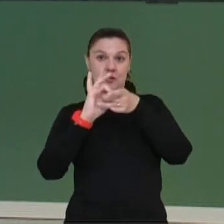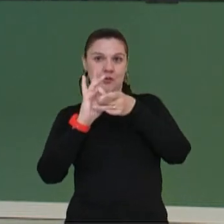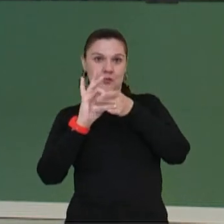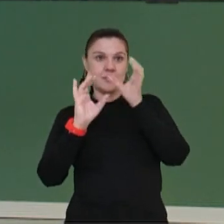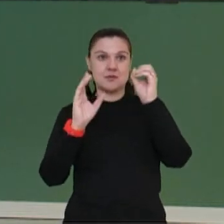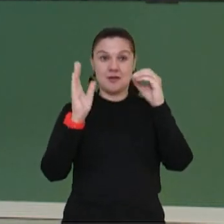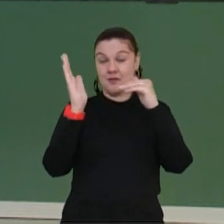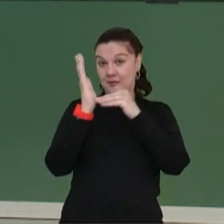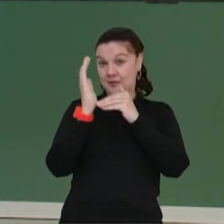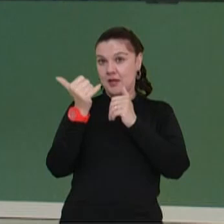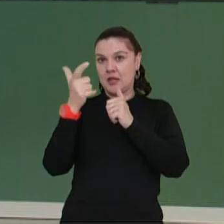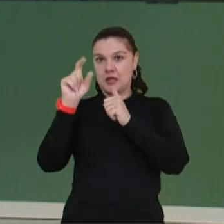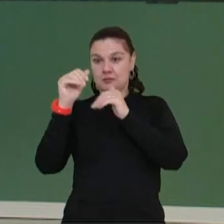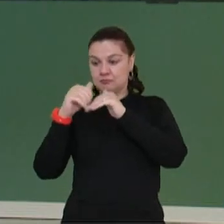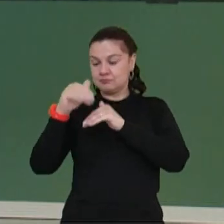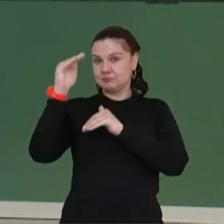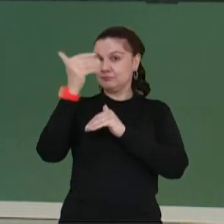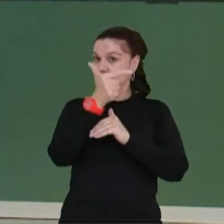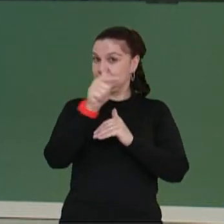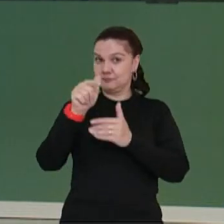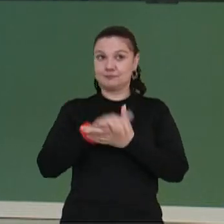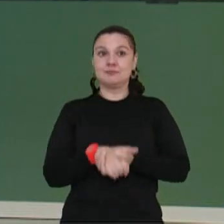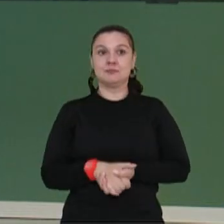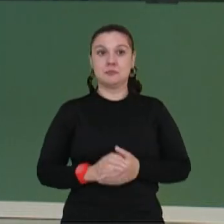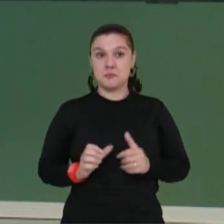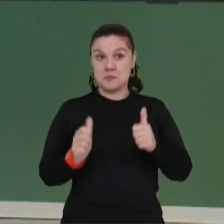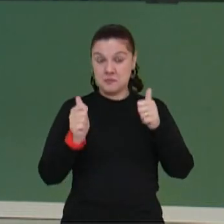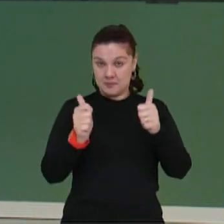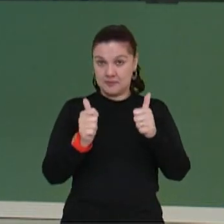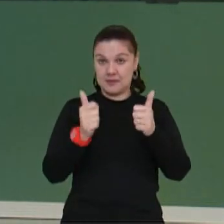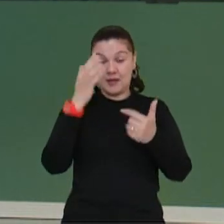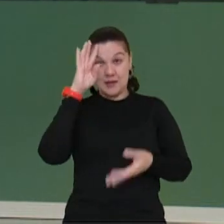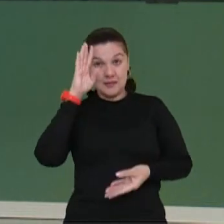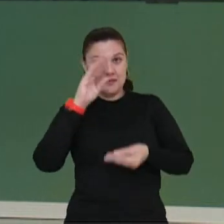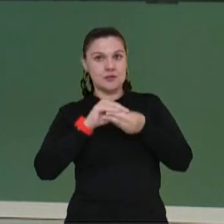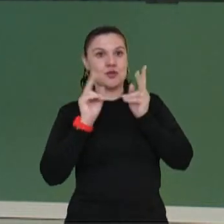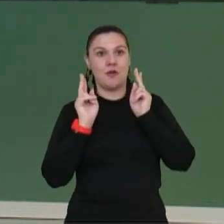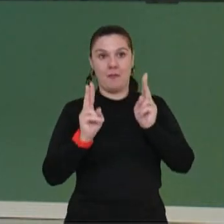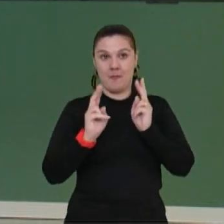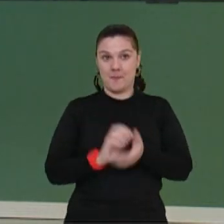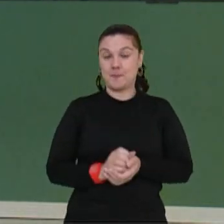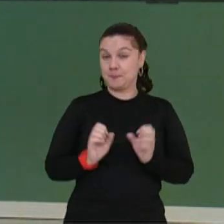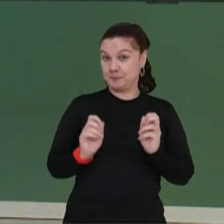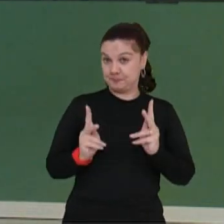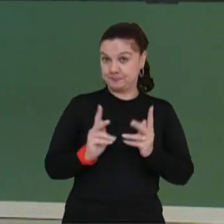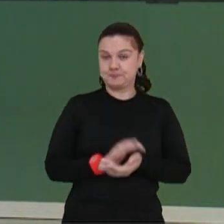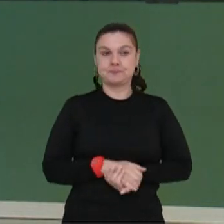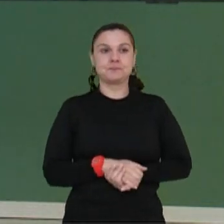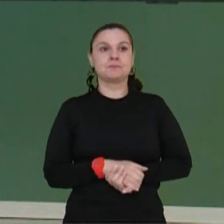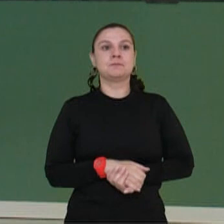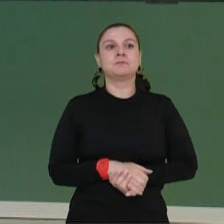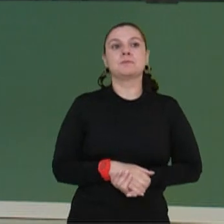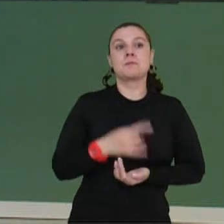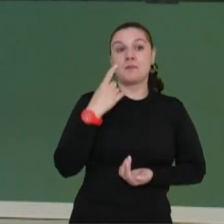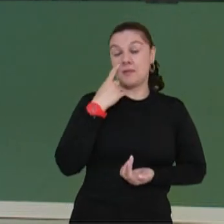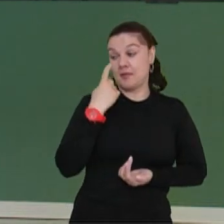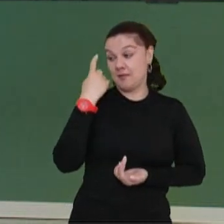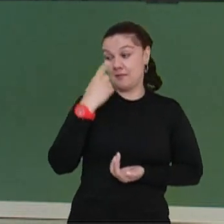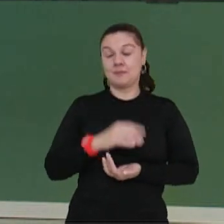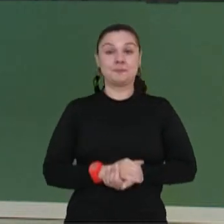incluído. E o superior, ele não está incluído. Tá? A interpretação é exatamente a mesma. tá? Então, olha